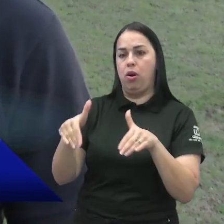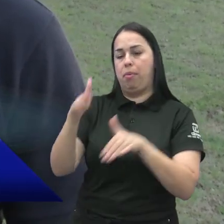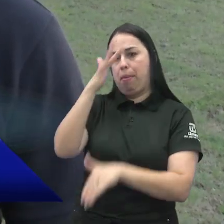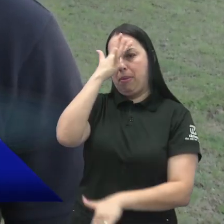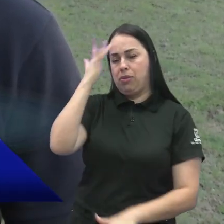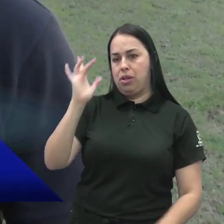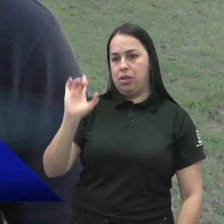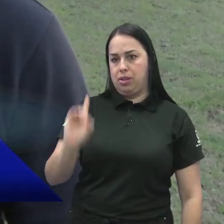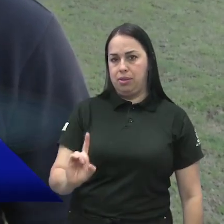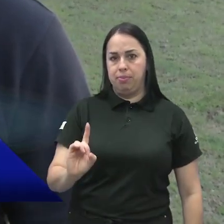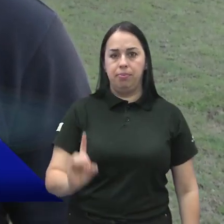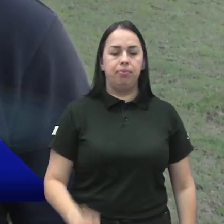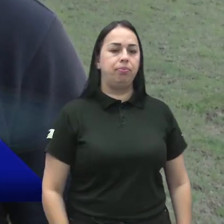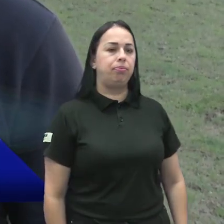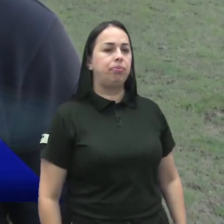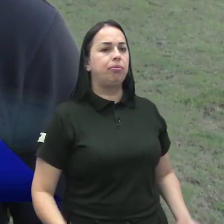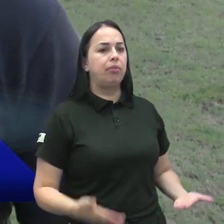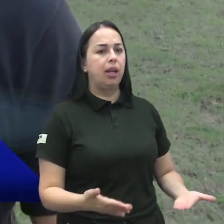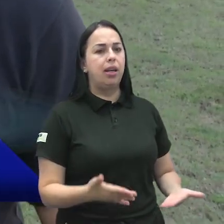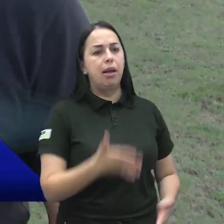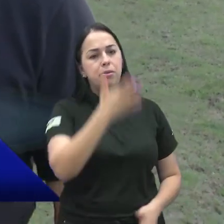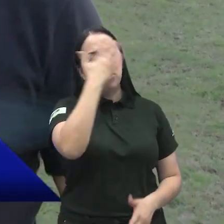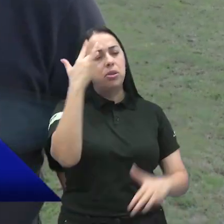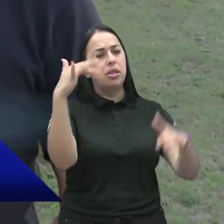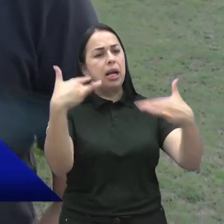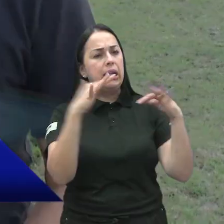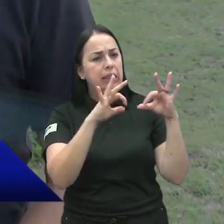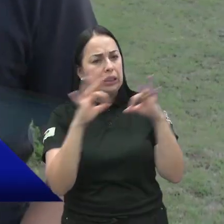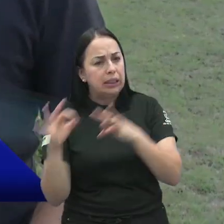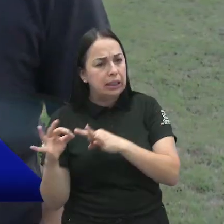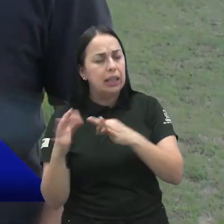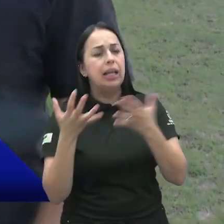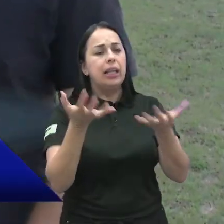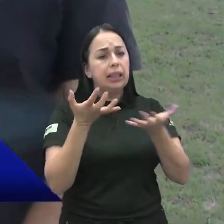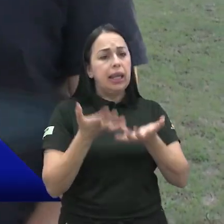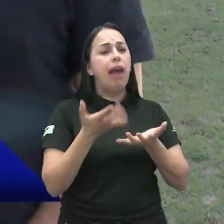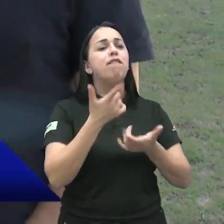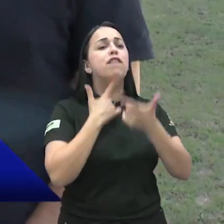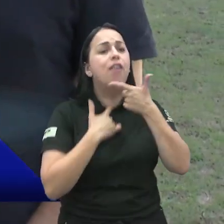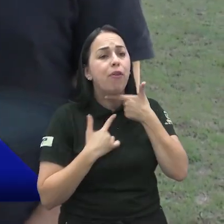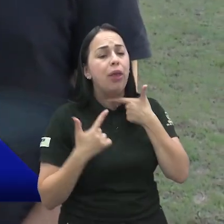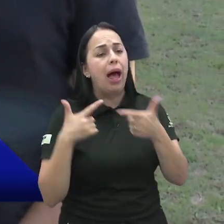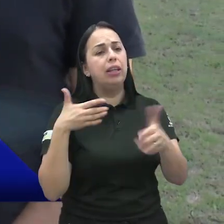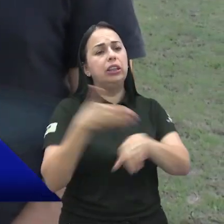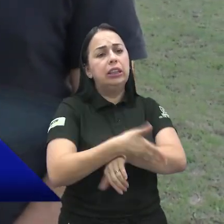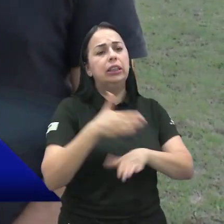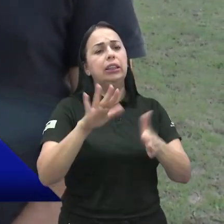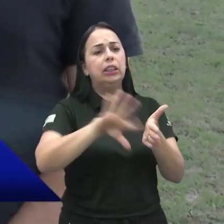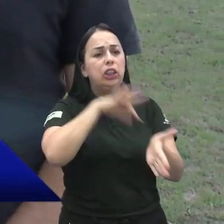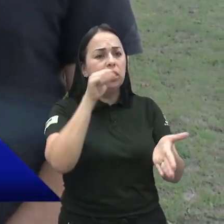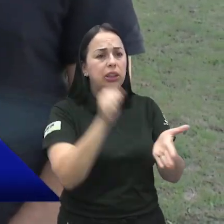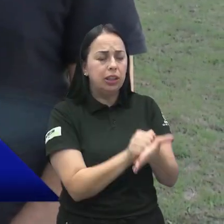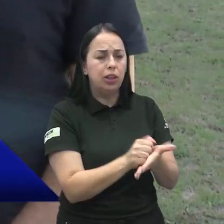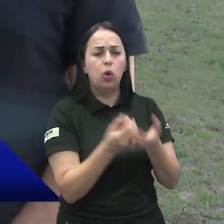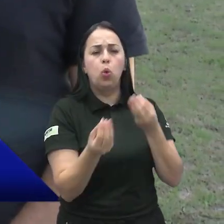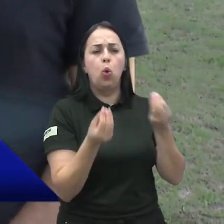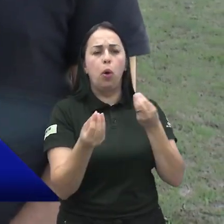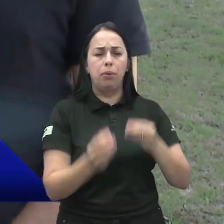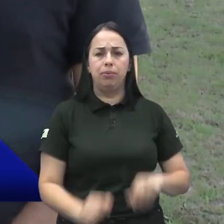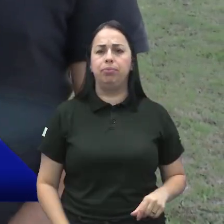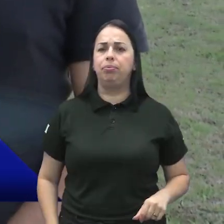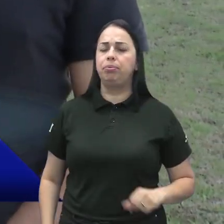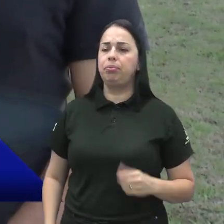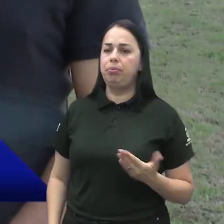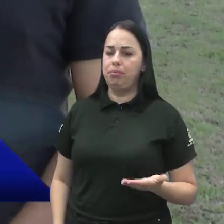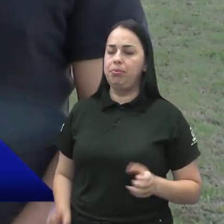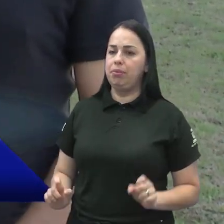especificamente para pessoas com necessidades. E quem está em casa, está assistindo essa nossa entrevista, quer participar, como que ela pode fazer para participar do